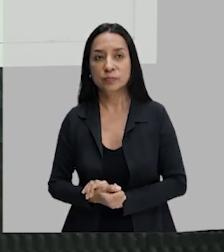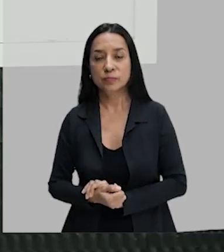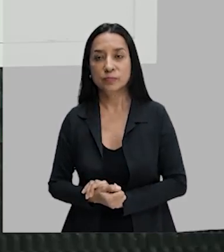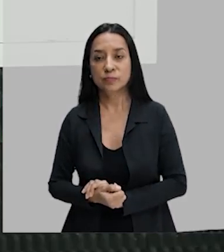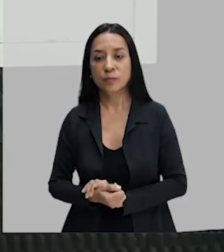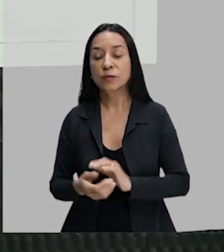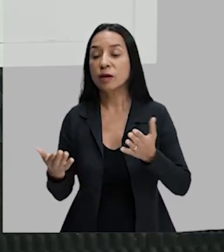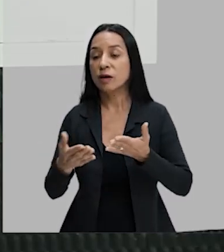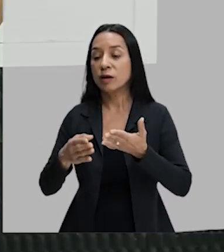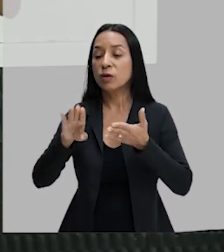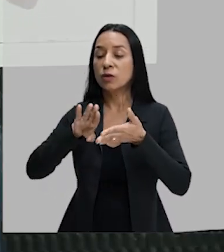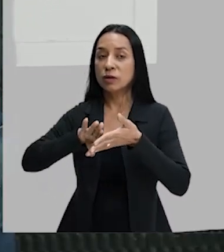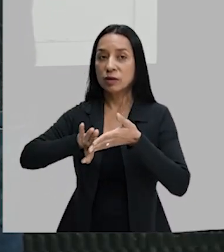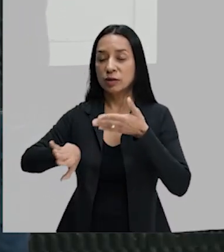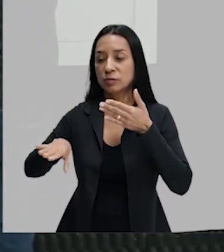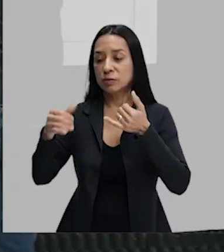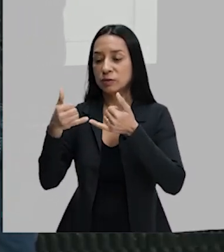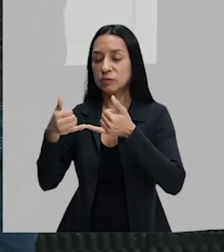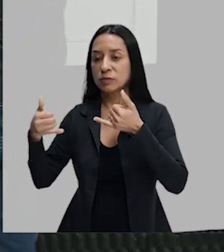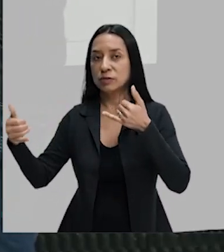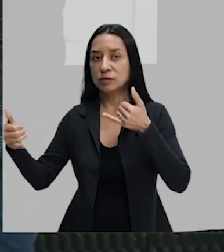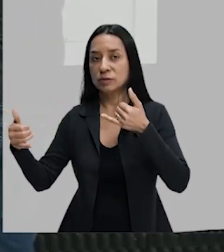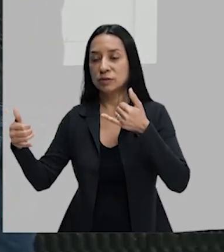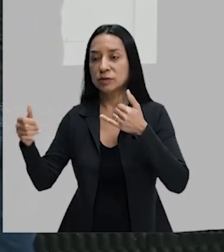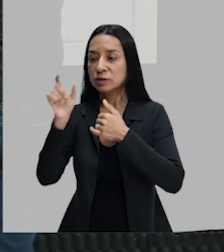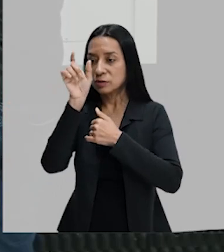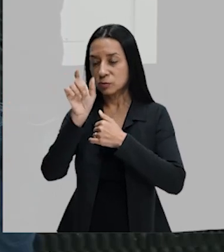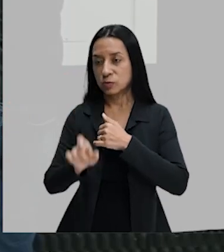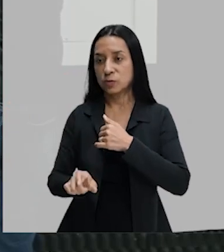e a coluna do elemento A21.